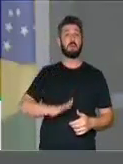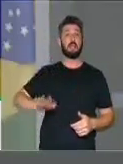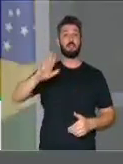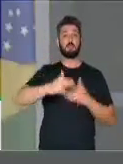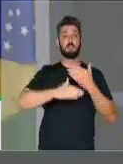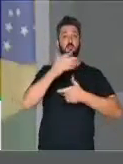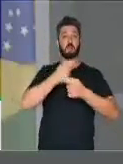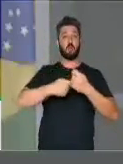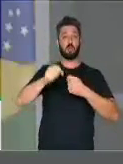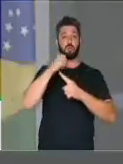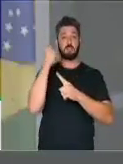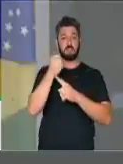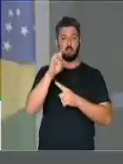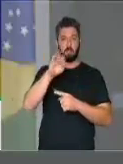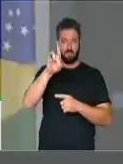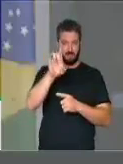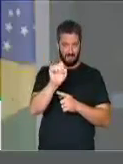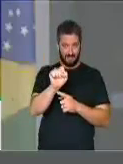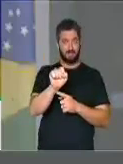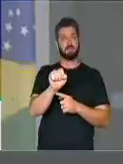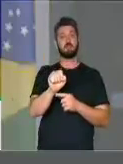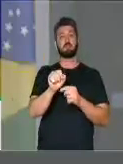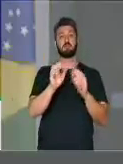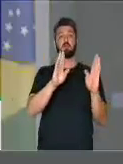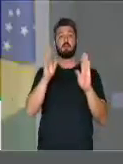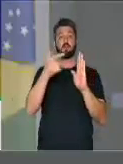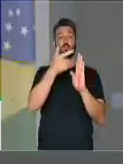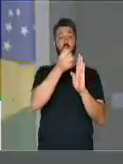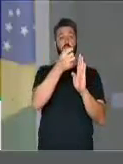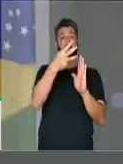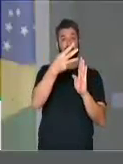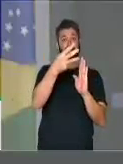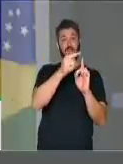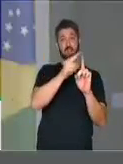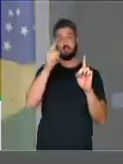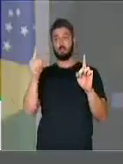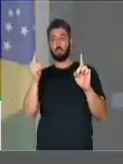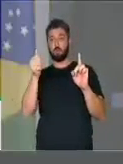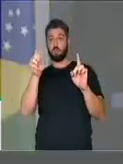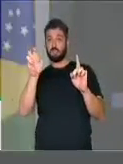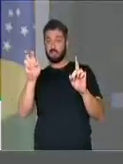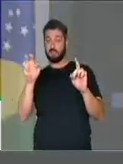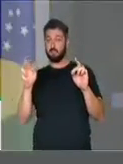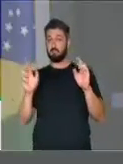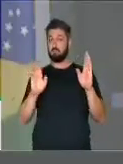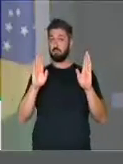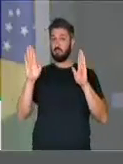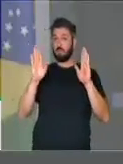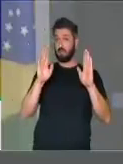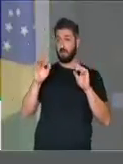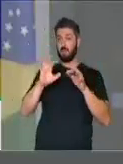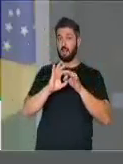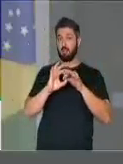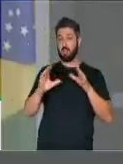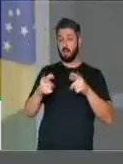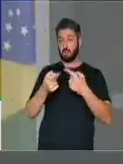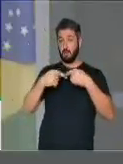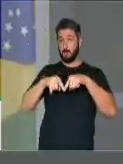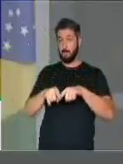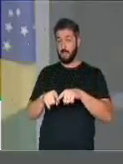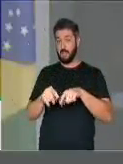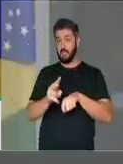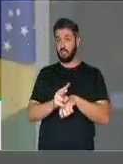de Desenvolvimento Econômico e Social entre os anos de 2003 e 2015, relacionadas à concessão de